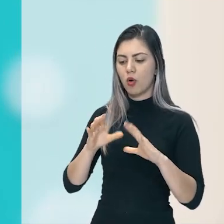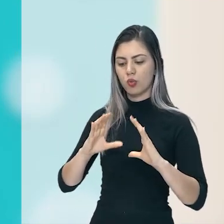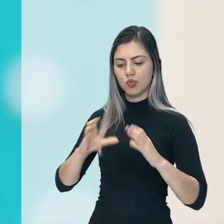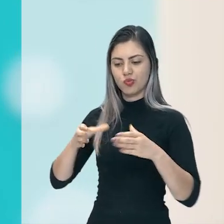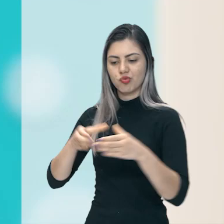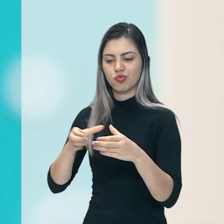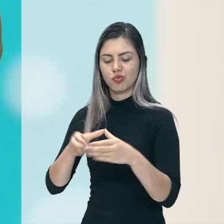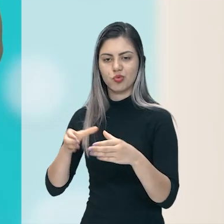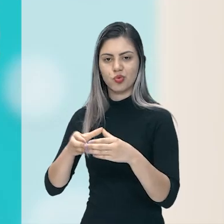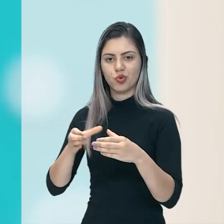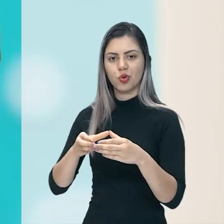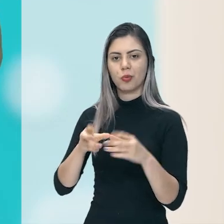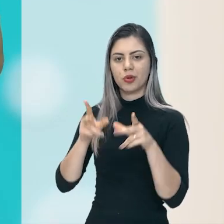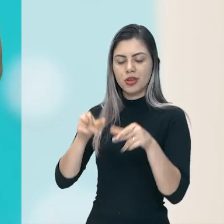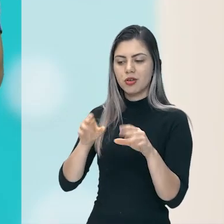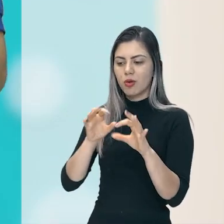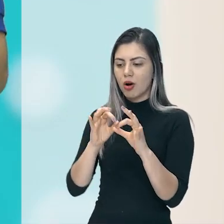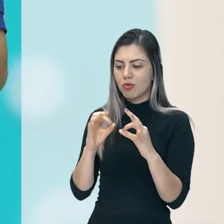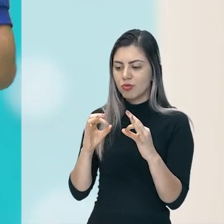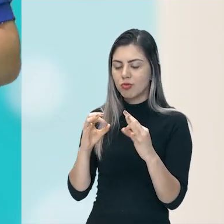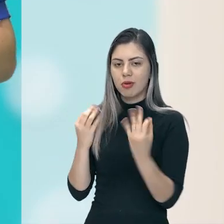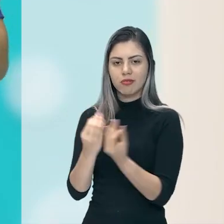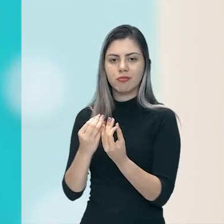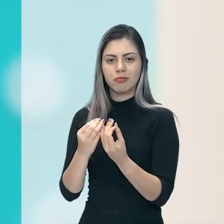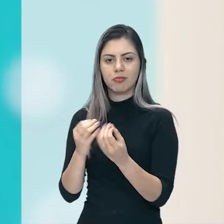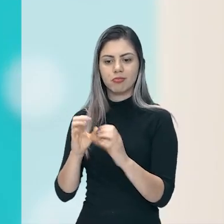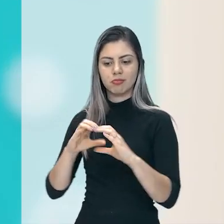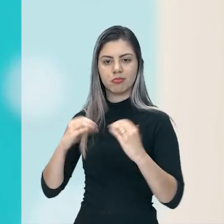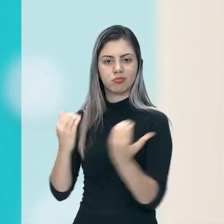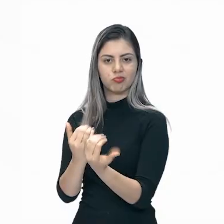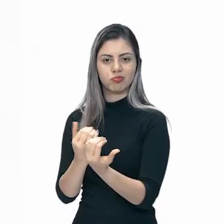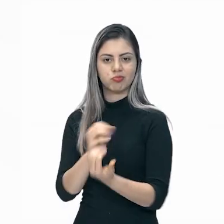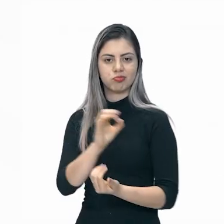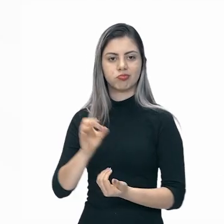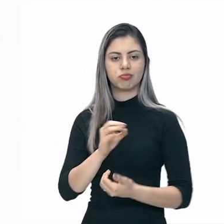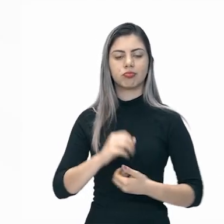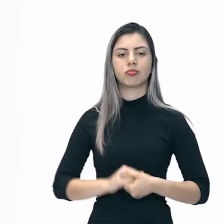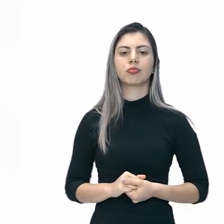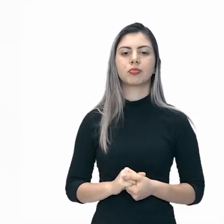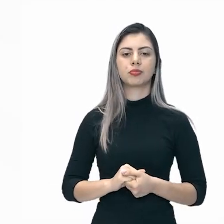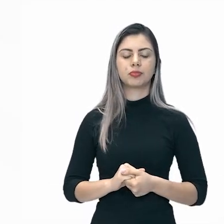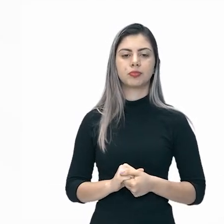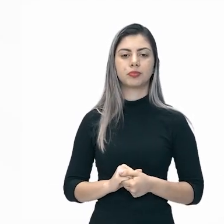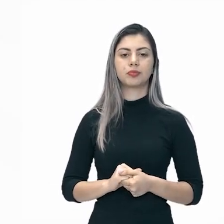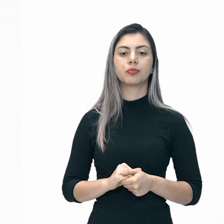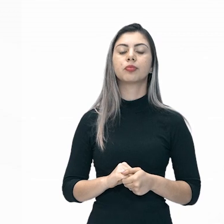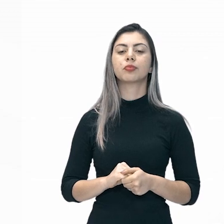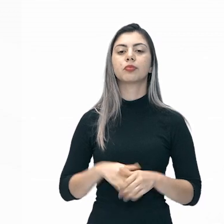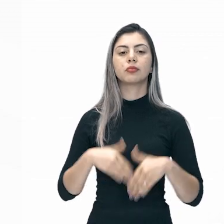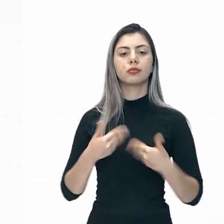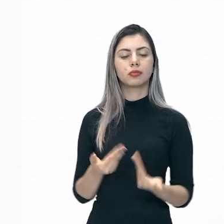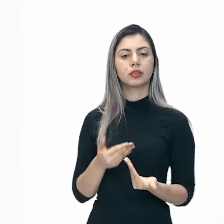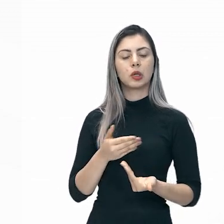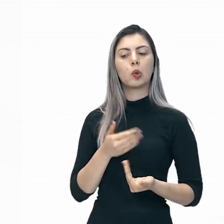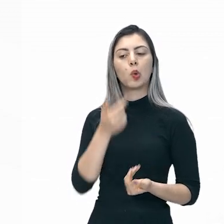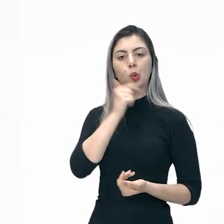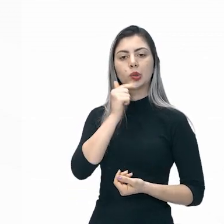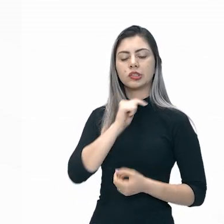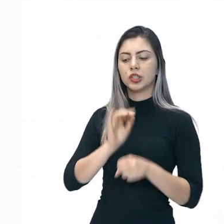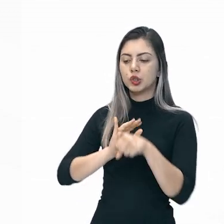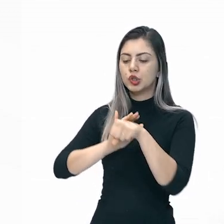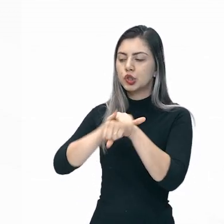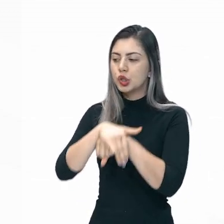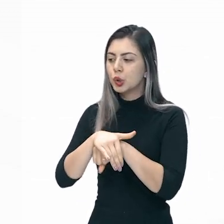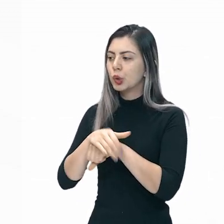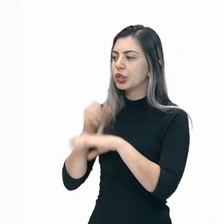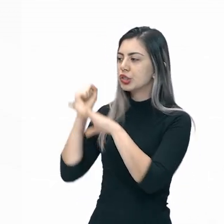fosse uma sociedade, uma mini sociedade. Então, continuando, Dessa forma, eles puderam caçar à noite, aquecer-se do